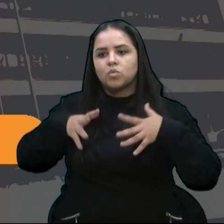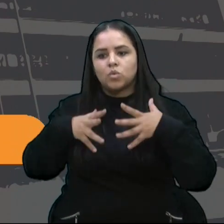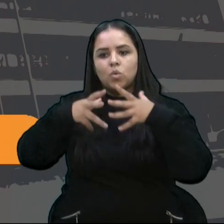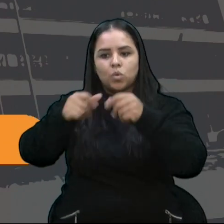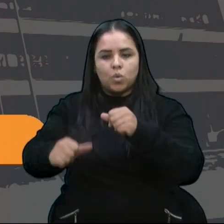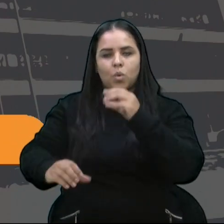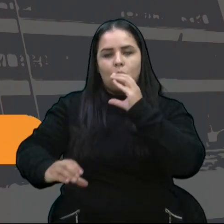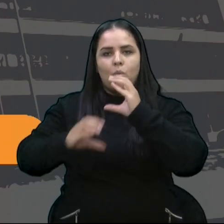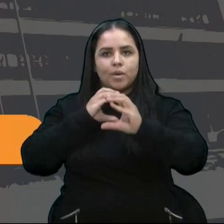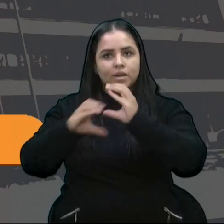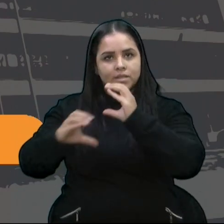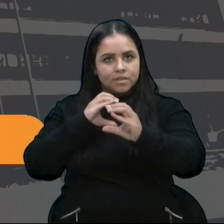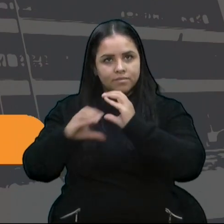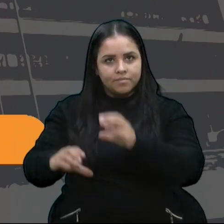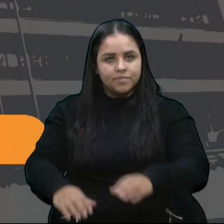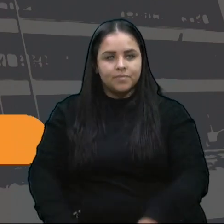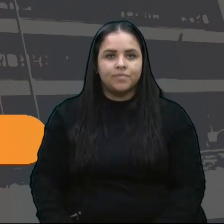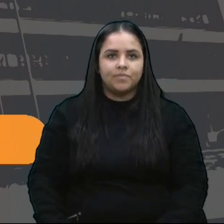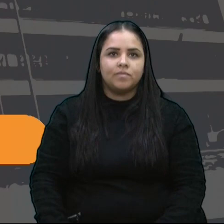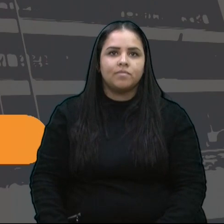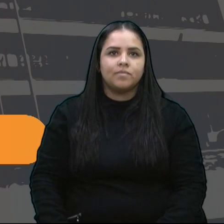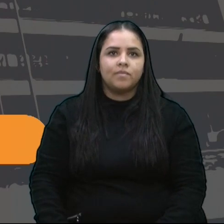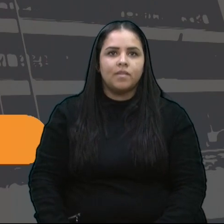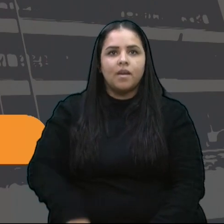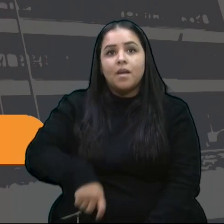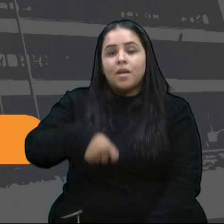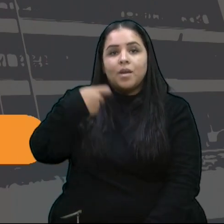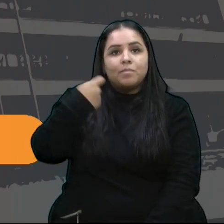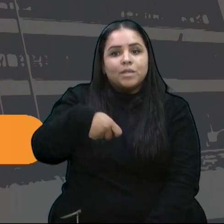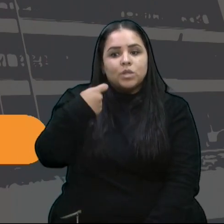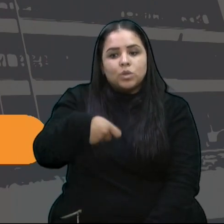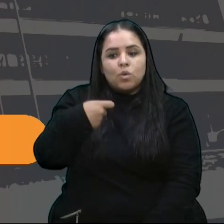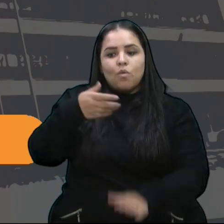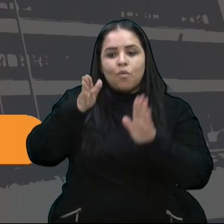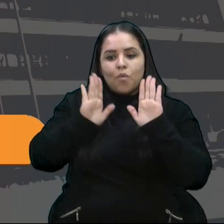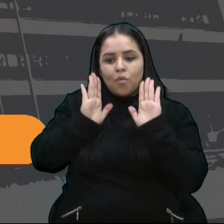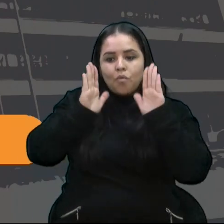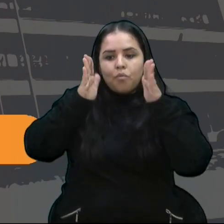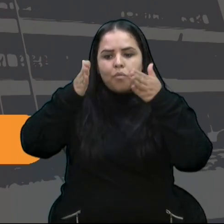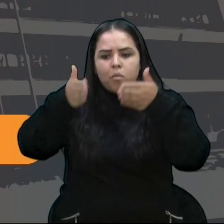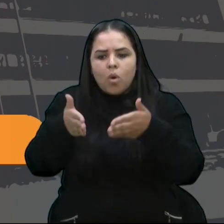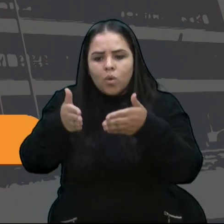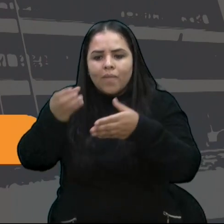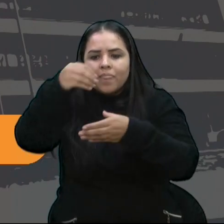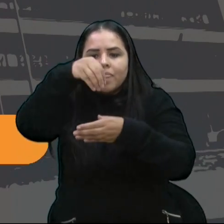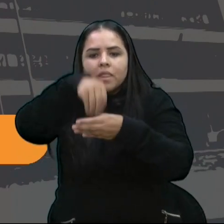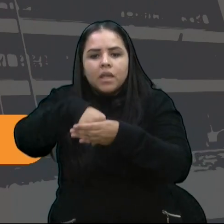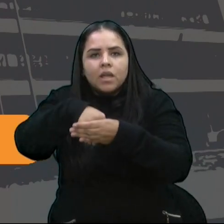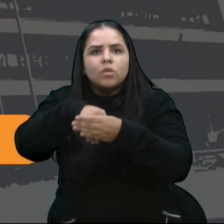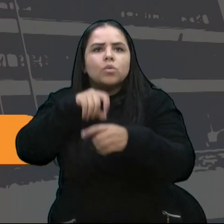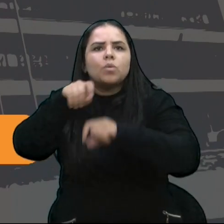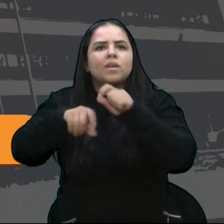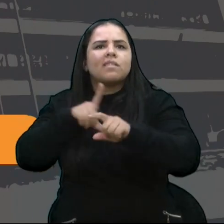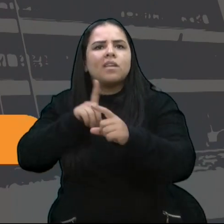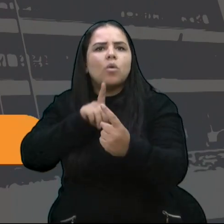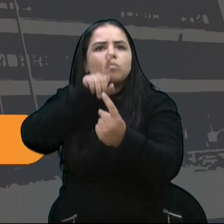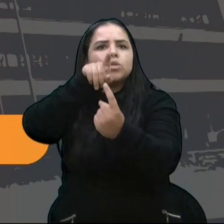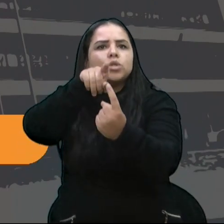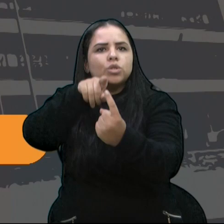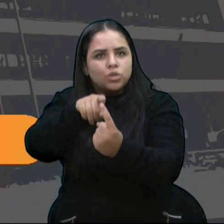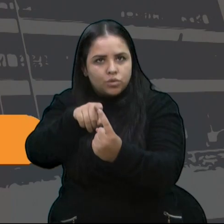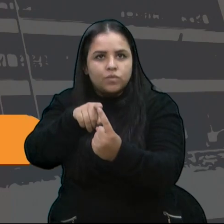comunicação. Precisaram se voltar cada vez mais para o seu DNA, para o seu propósito de existência